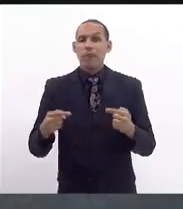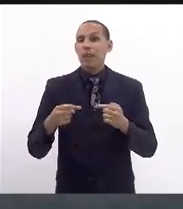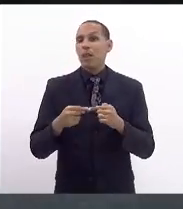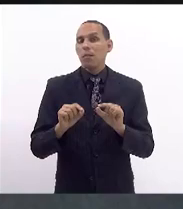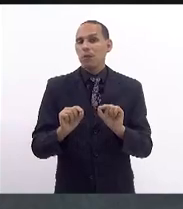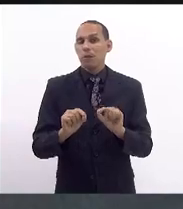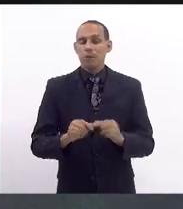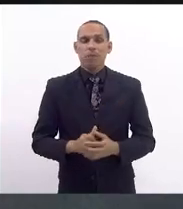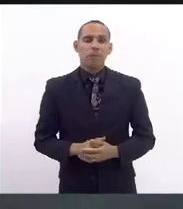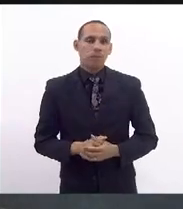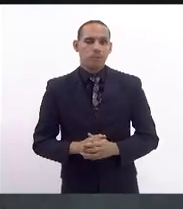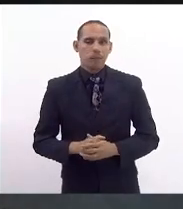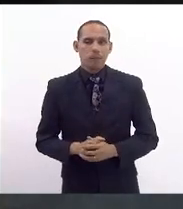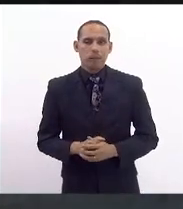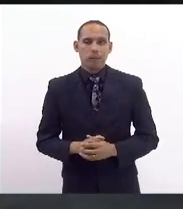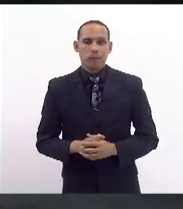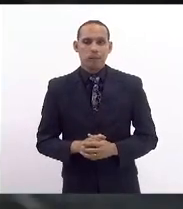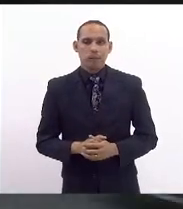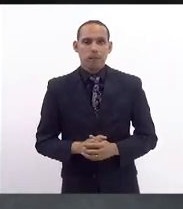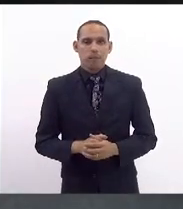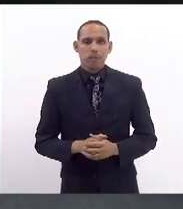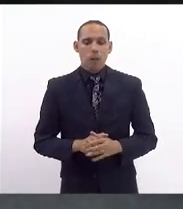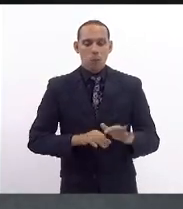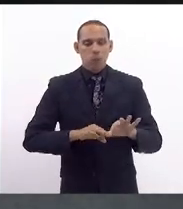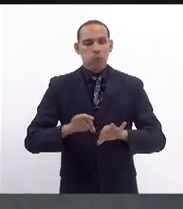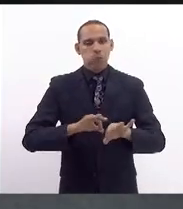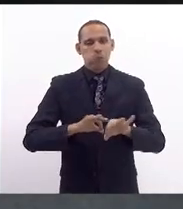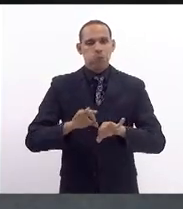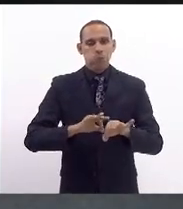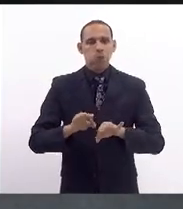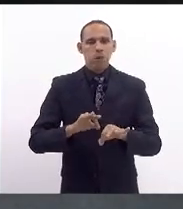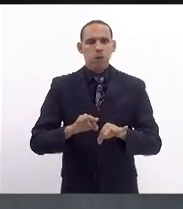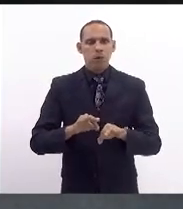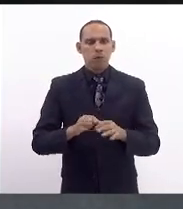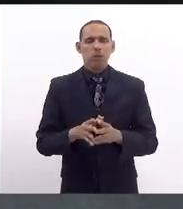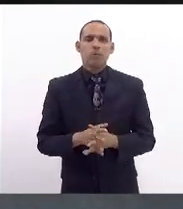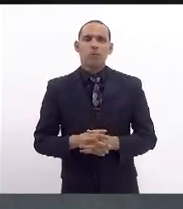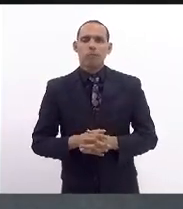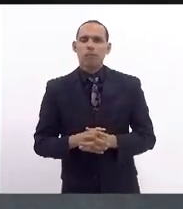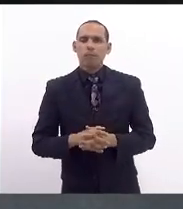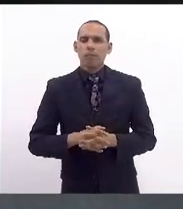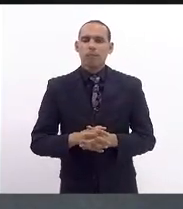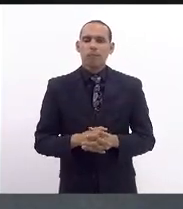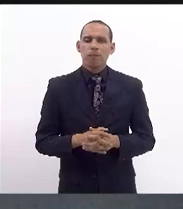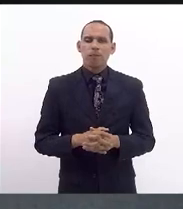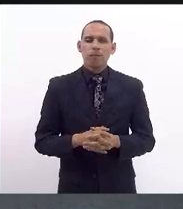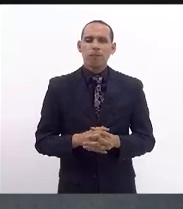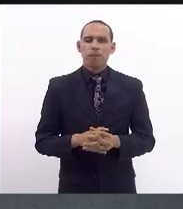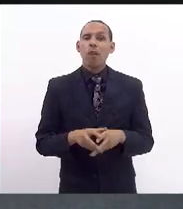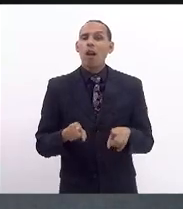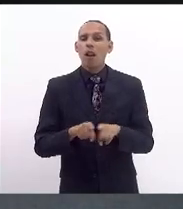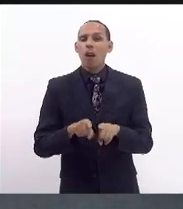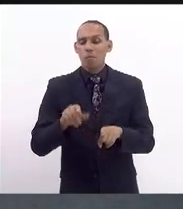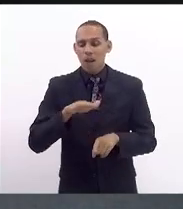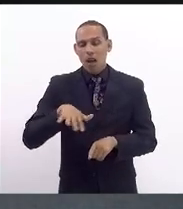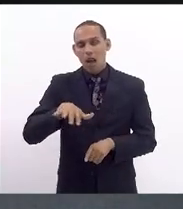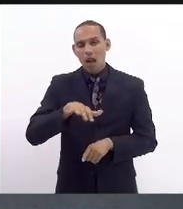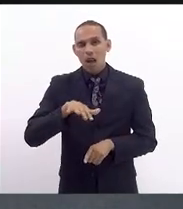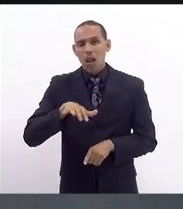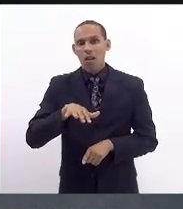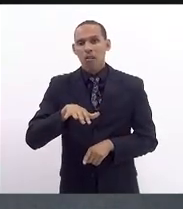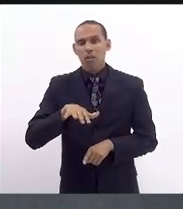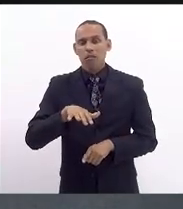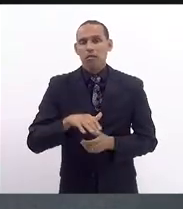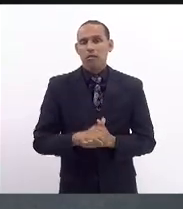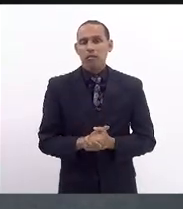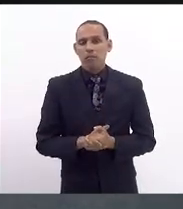que tange e esse controle mais difuso entrar inclusive em áreas que